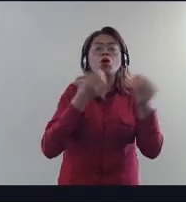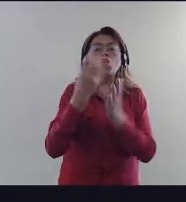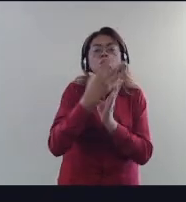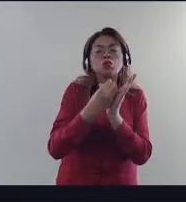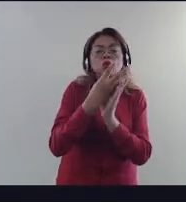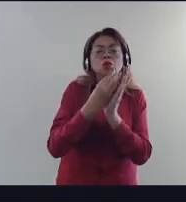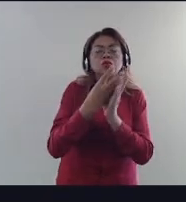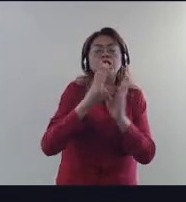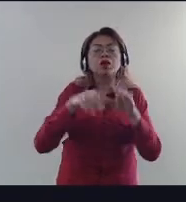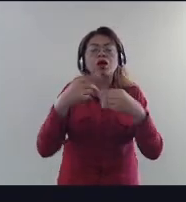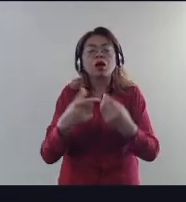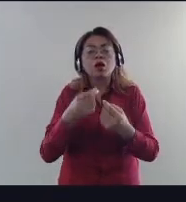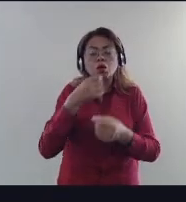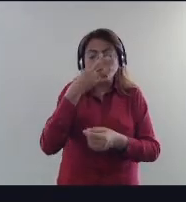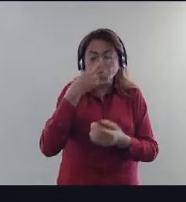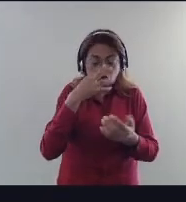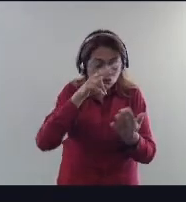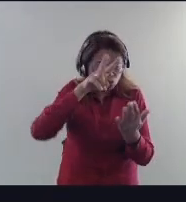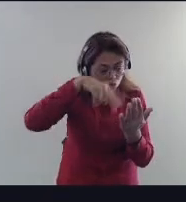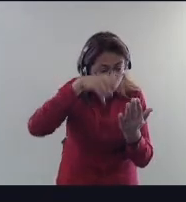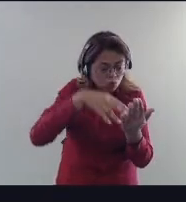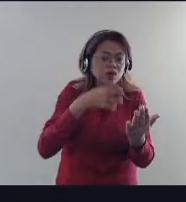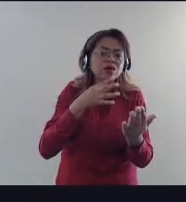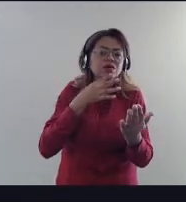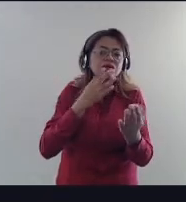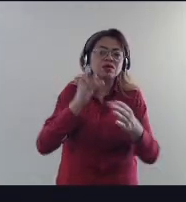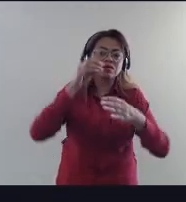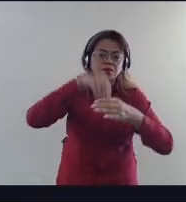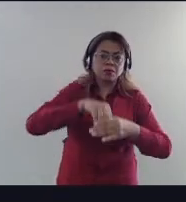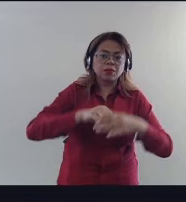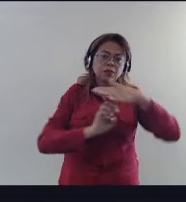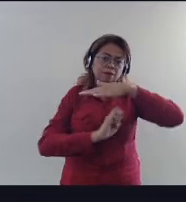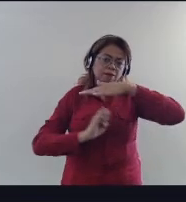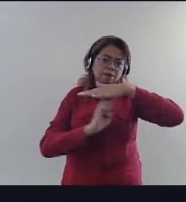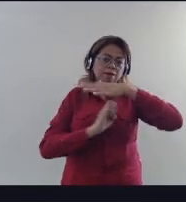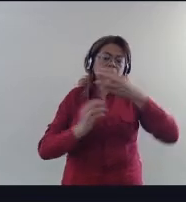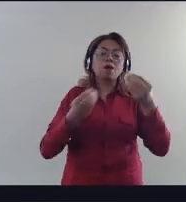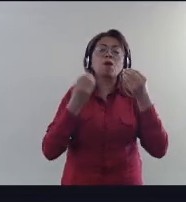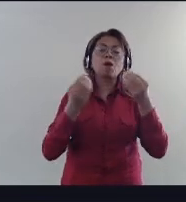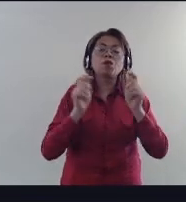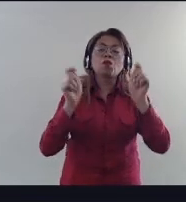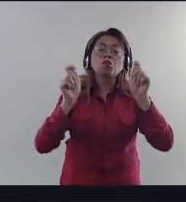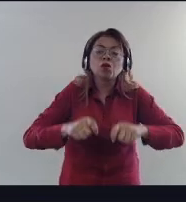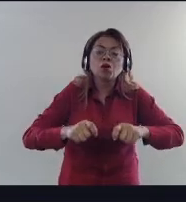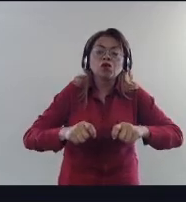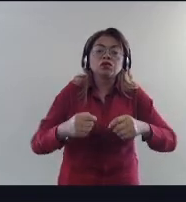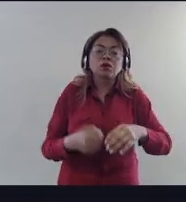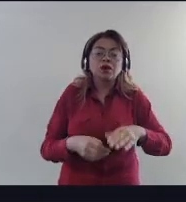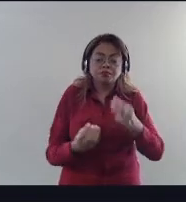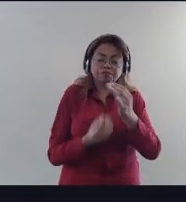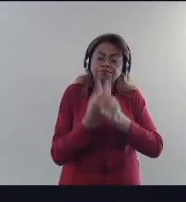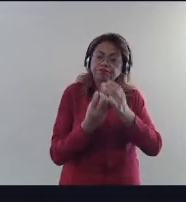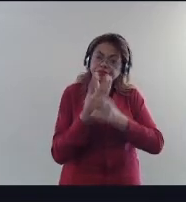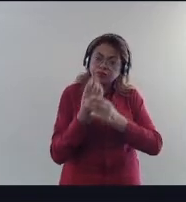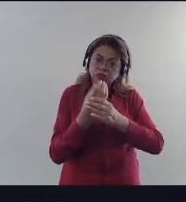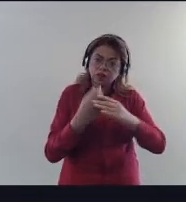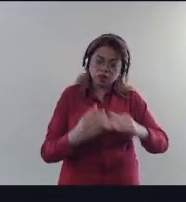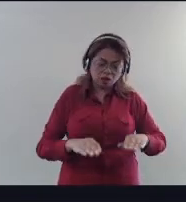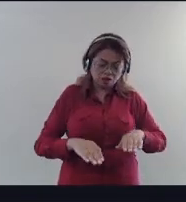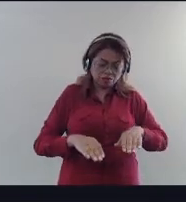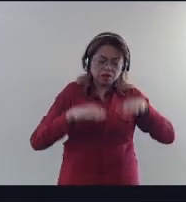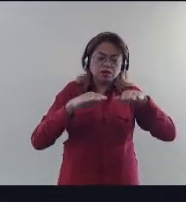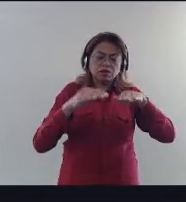da empresa, como que eu consigo criar medidas que não precisam necessariamente estar ligadas